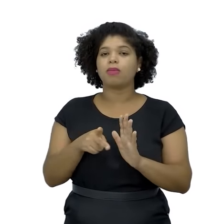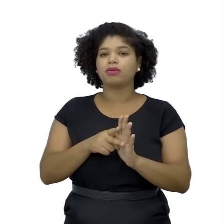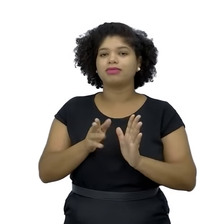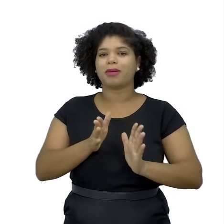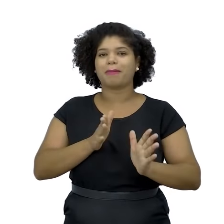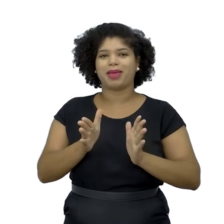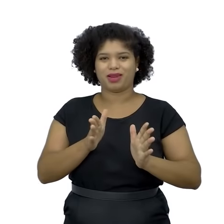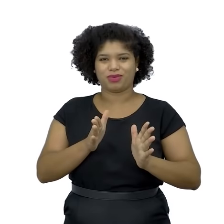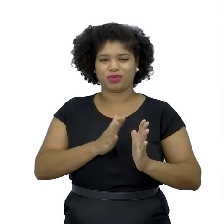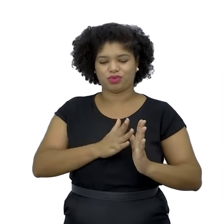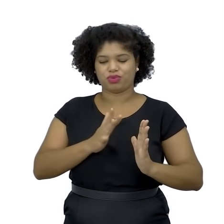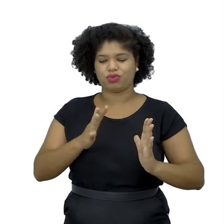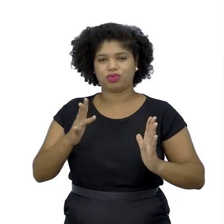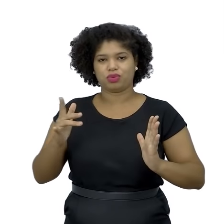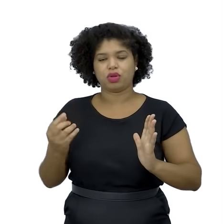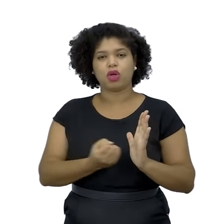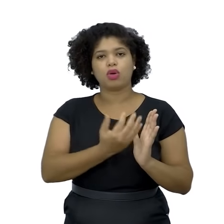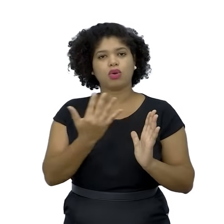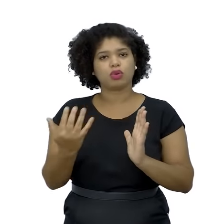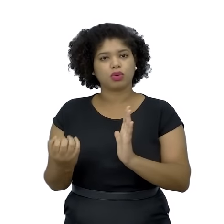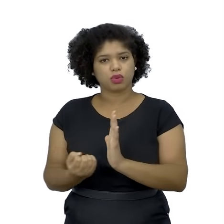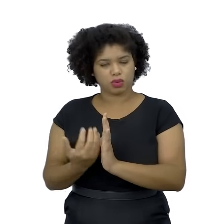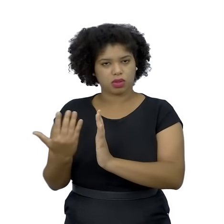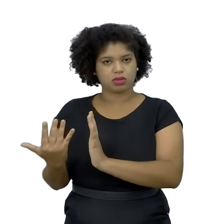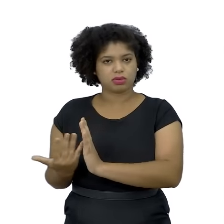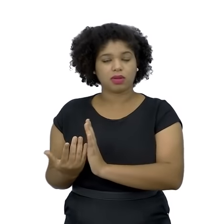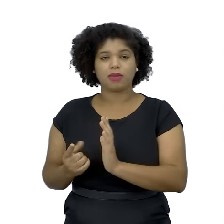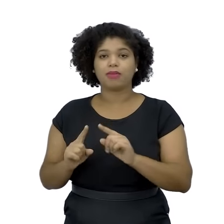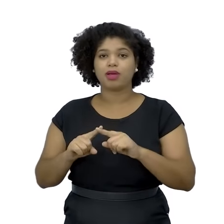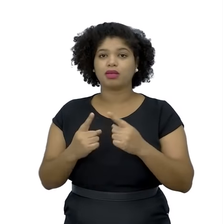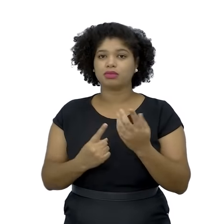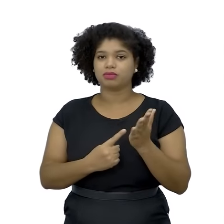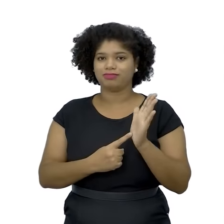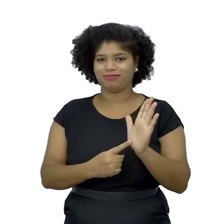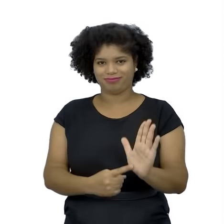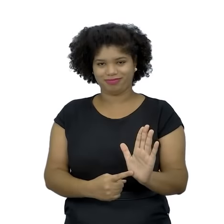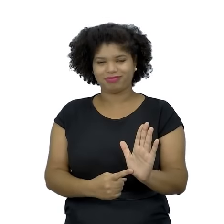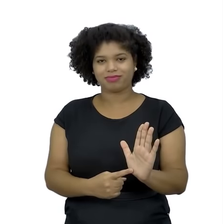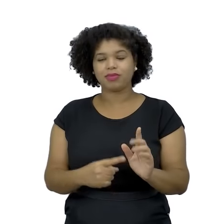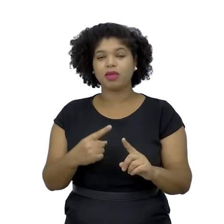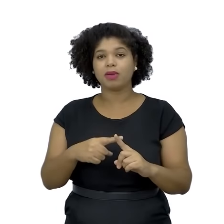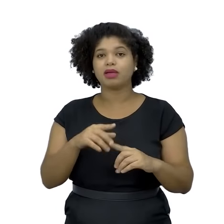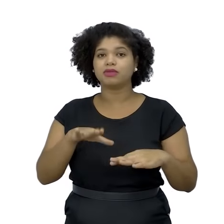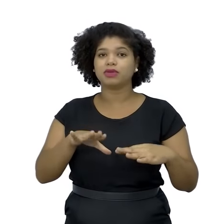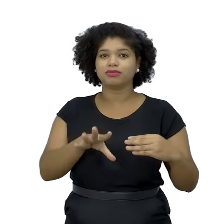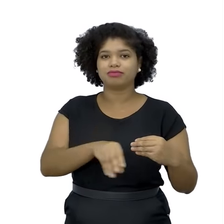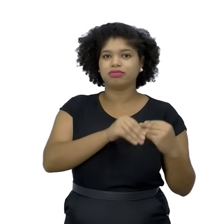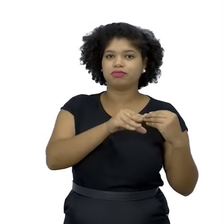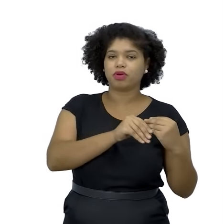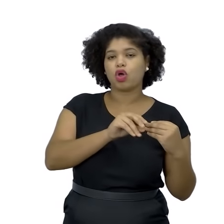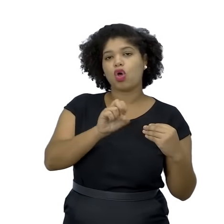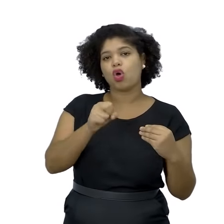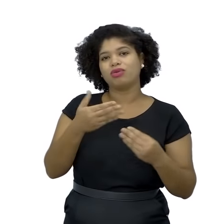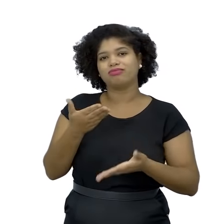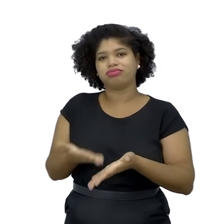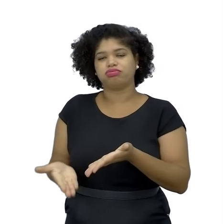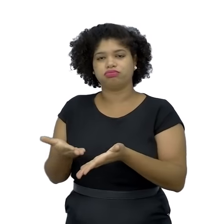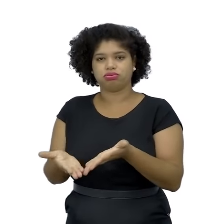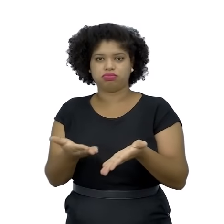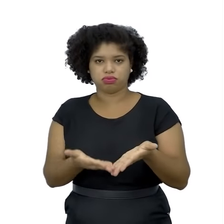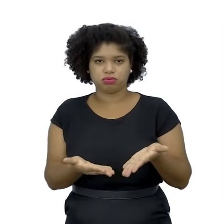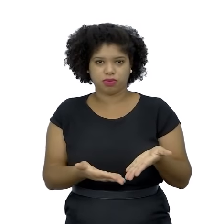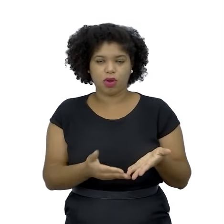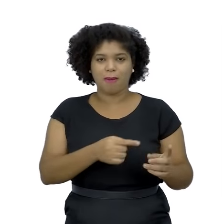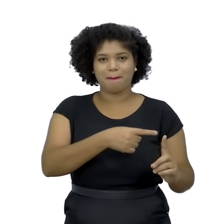às quantidades apresentadas, situações em que há ganhos ou perdas em um